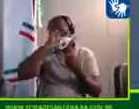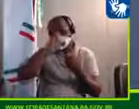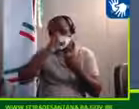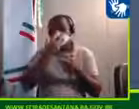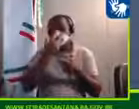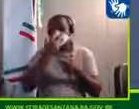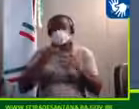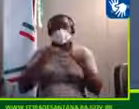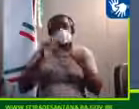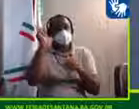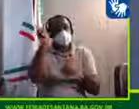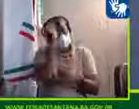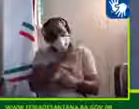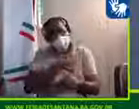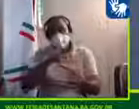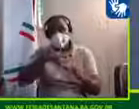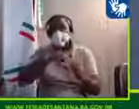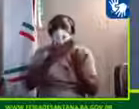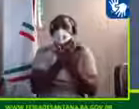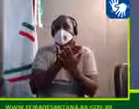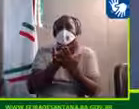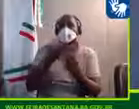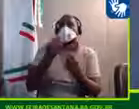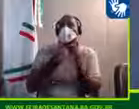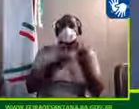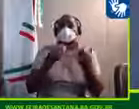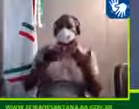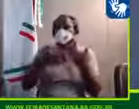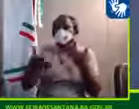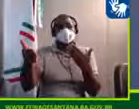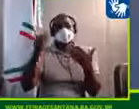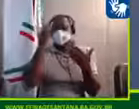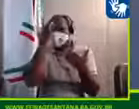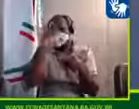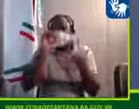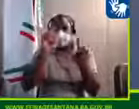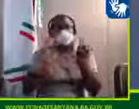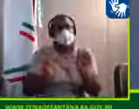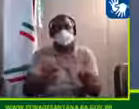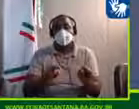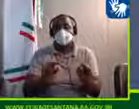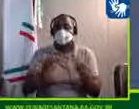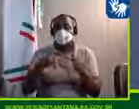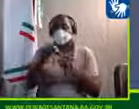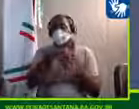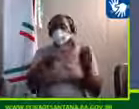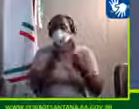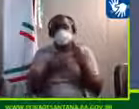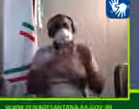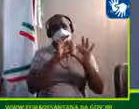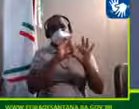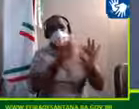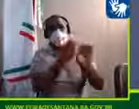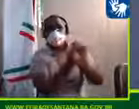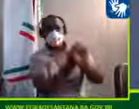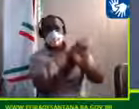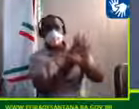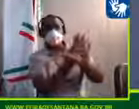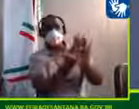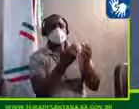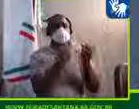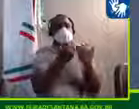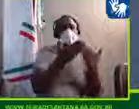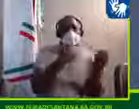apagão gravíssimo na educação. E nós não temos ainda uma boa alternativa para isso. Ensino à distância tem limites para nós ainda